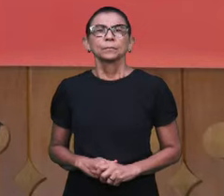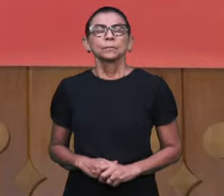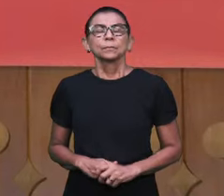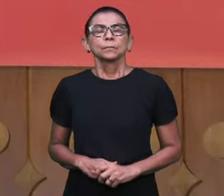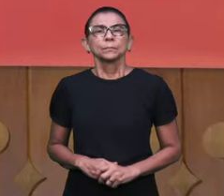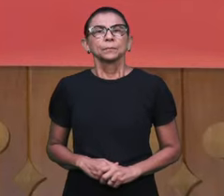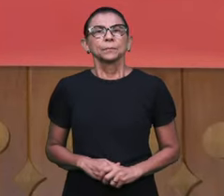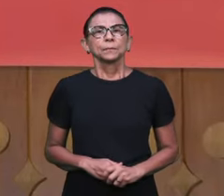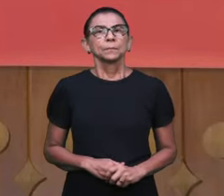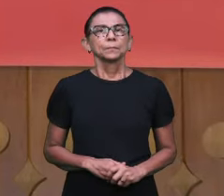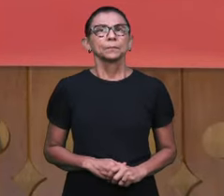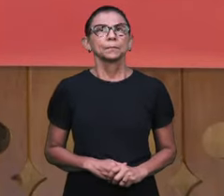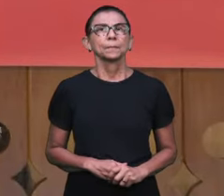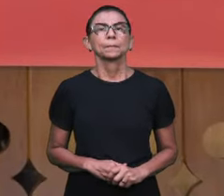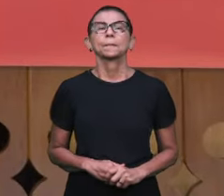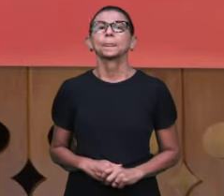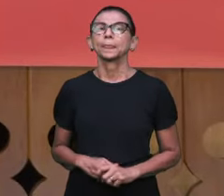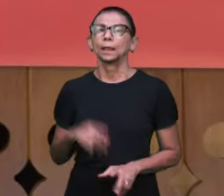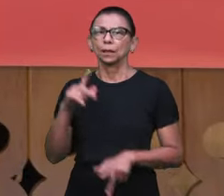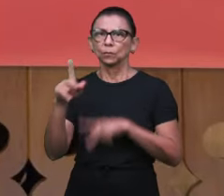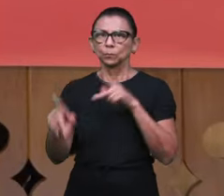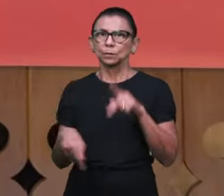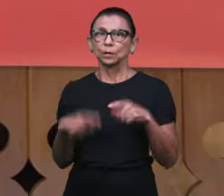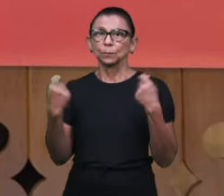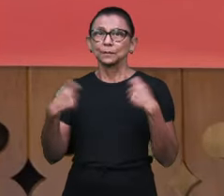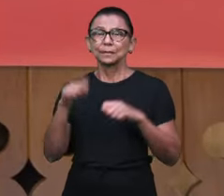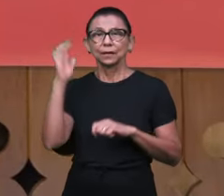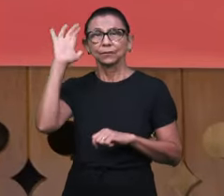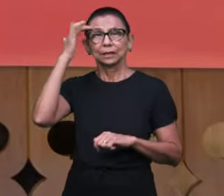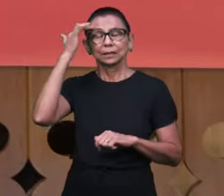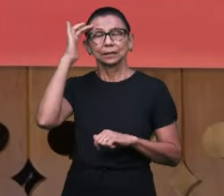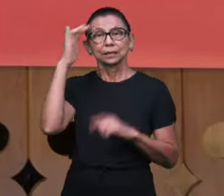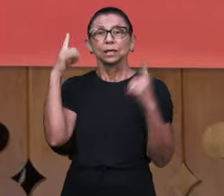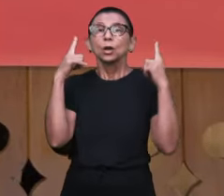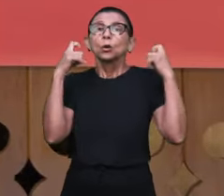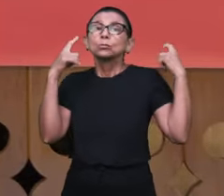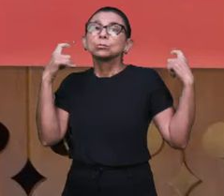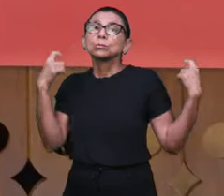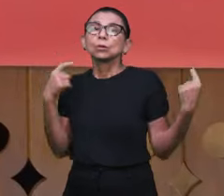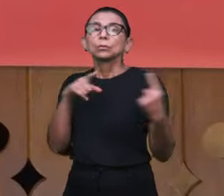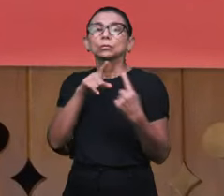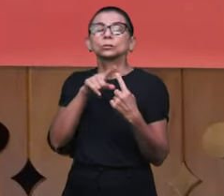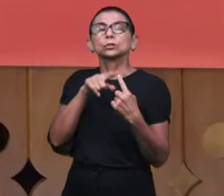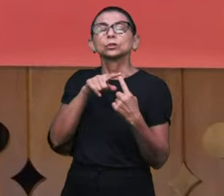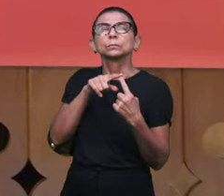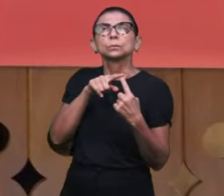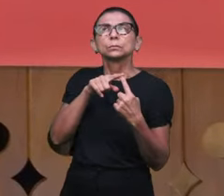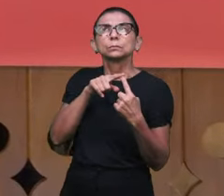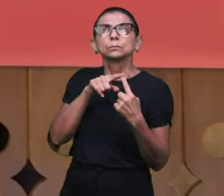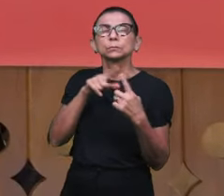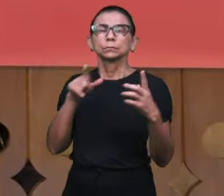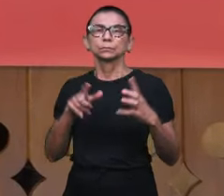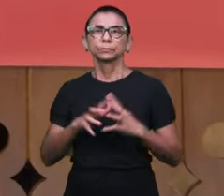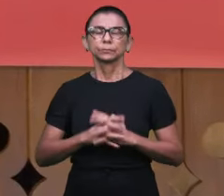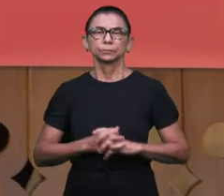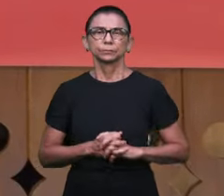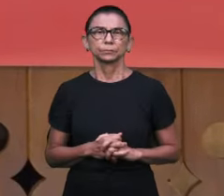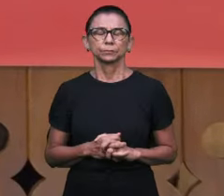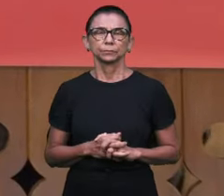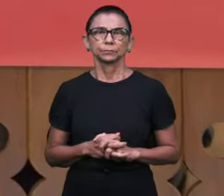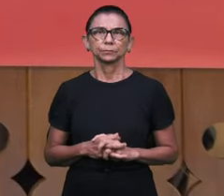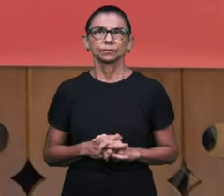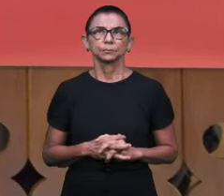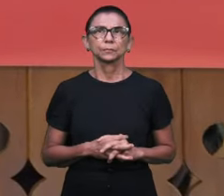importante era o toque. Quem fabricava a trombeta, agora vamos continuar no Velho Testamento,